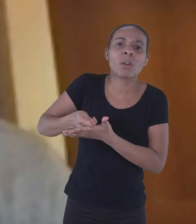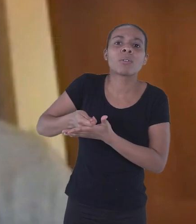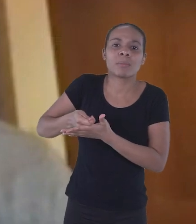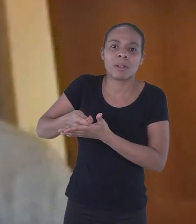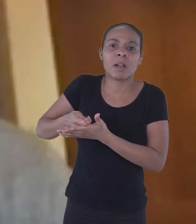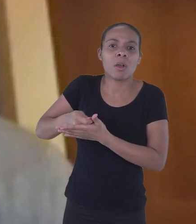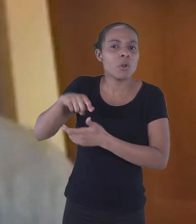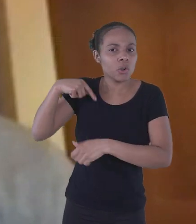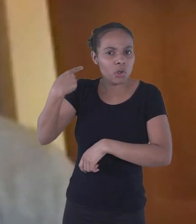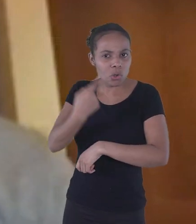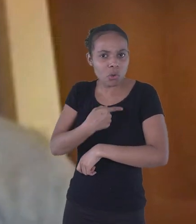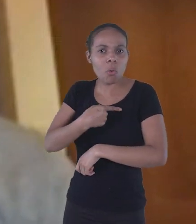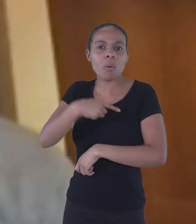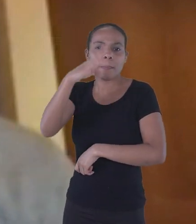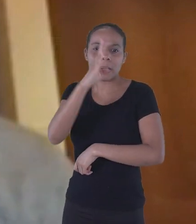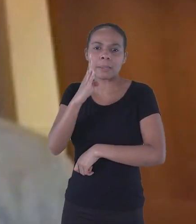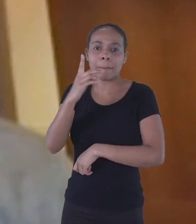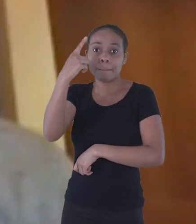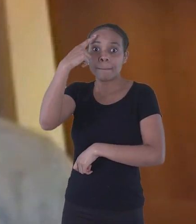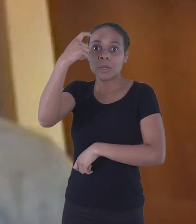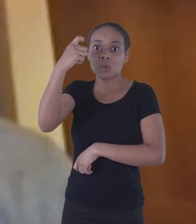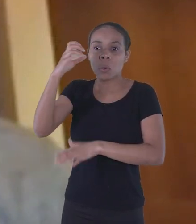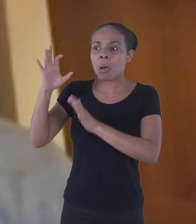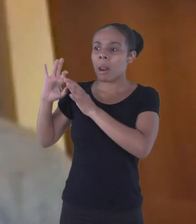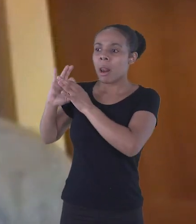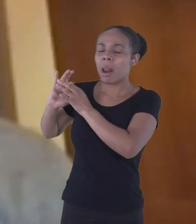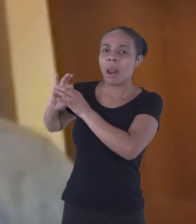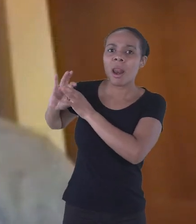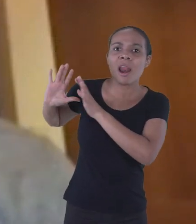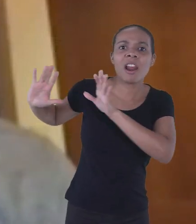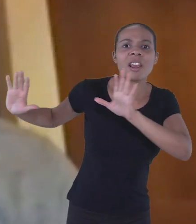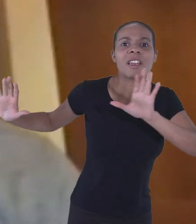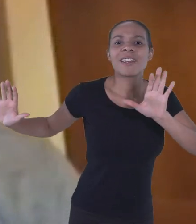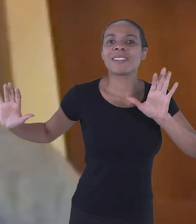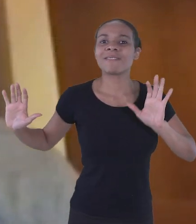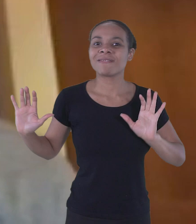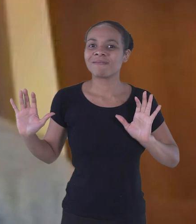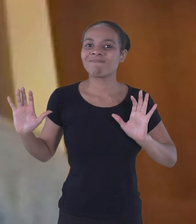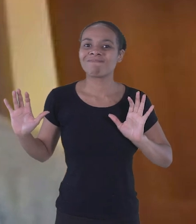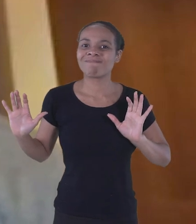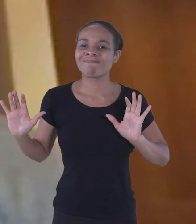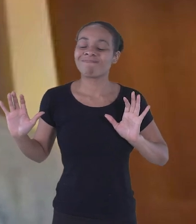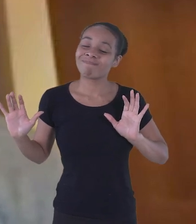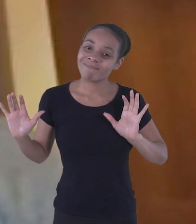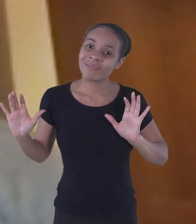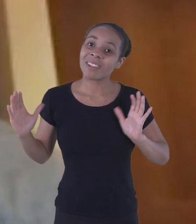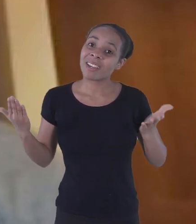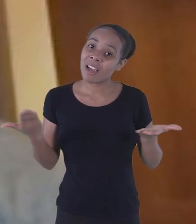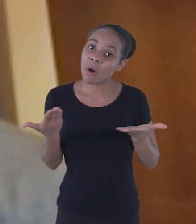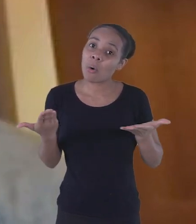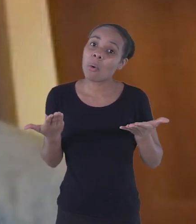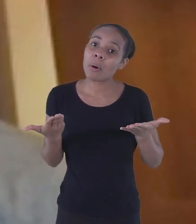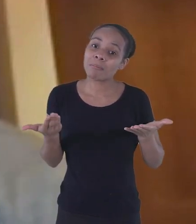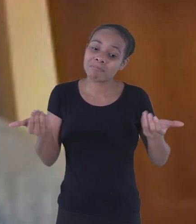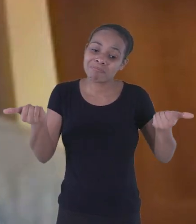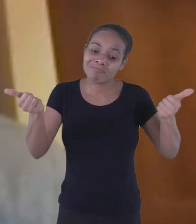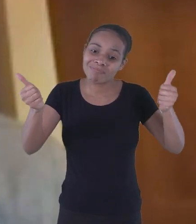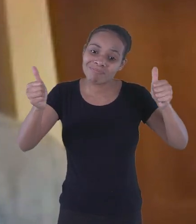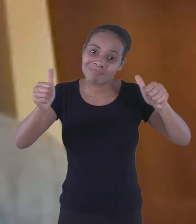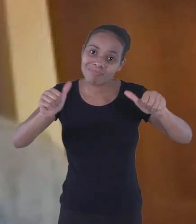estaríamos livres desse tipo de depressão, e estamos aí afundados